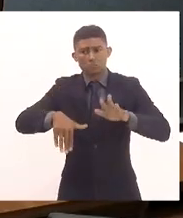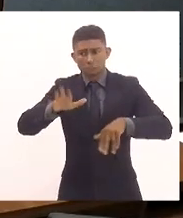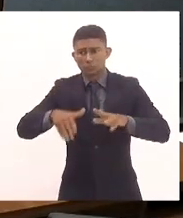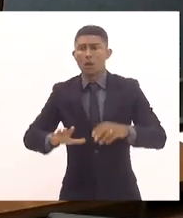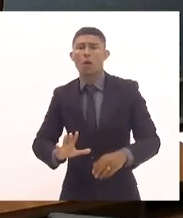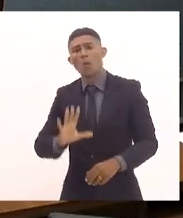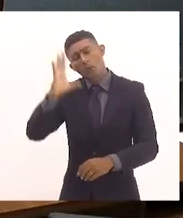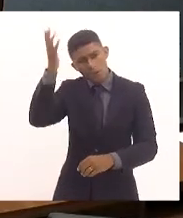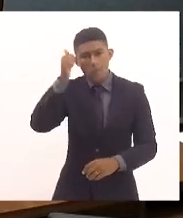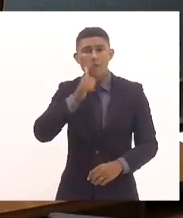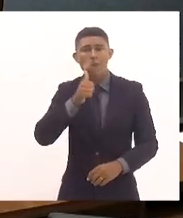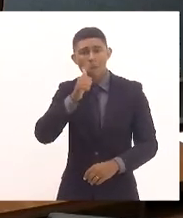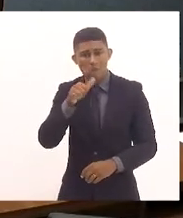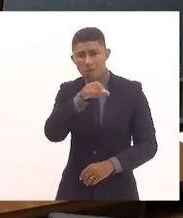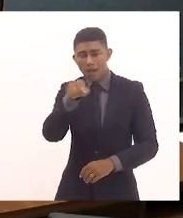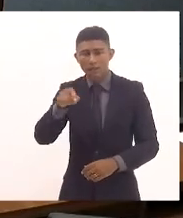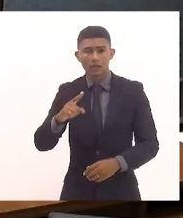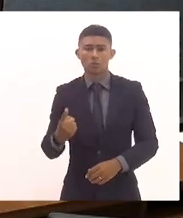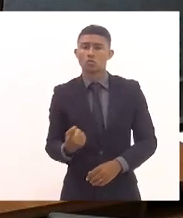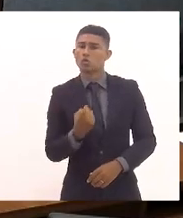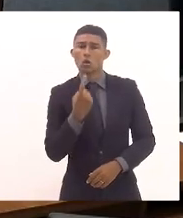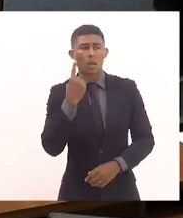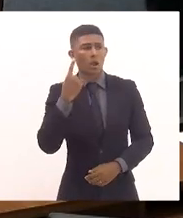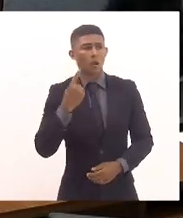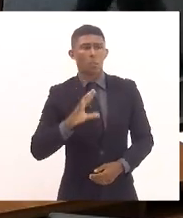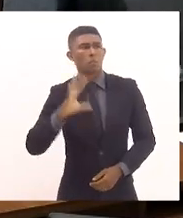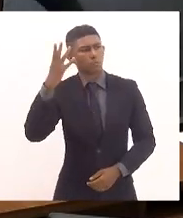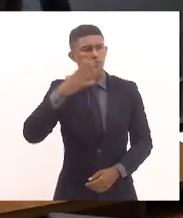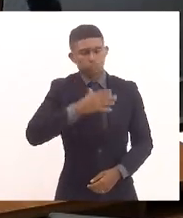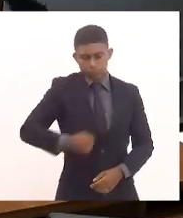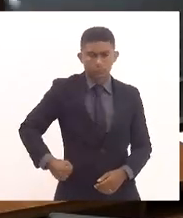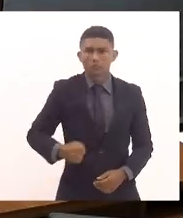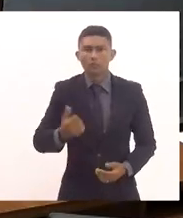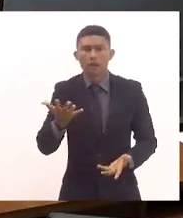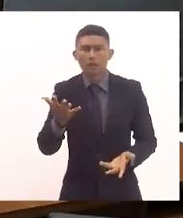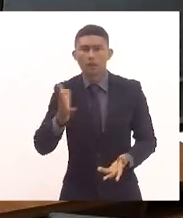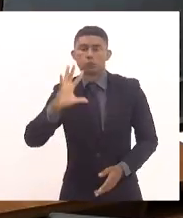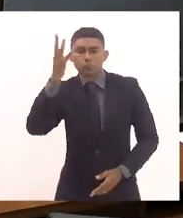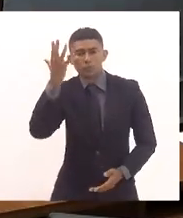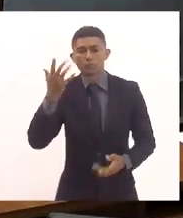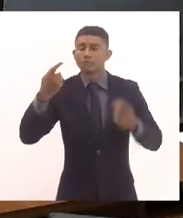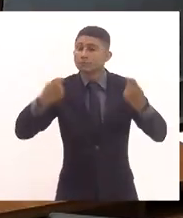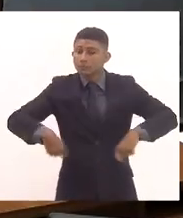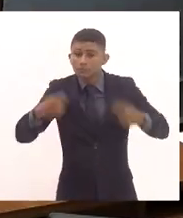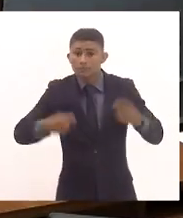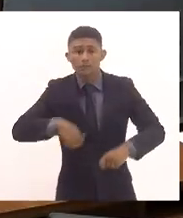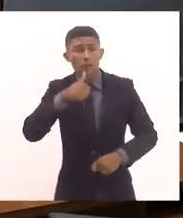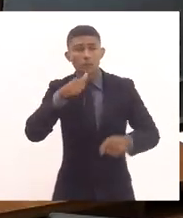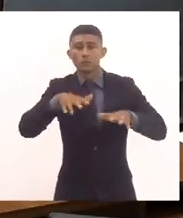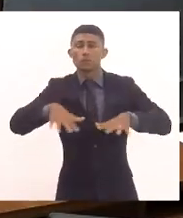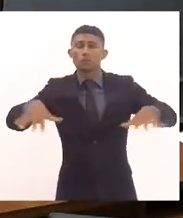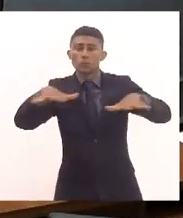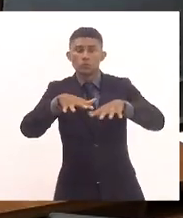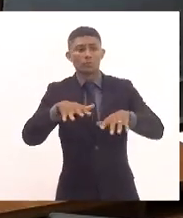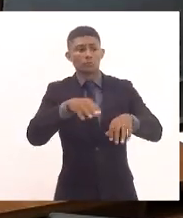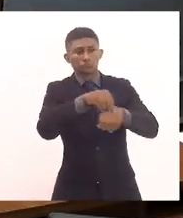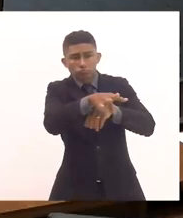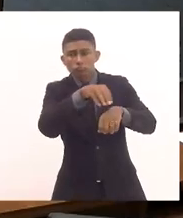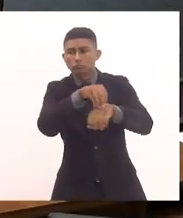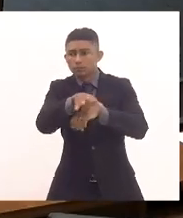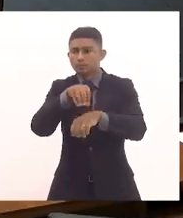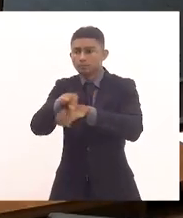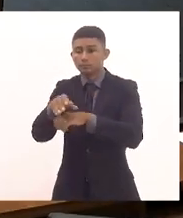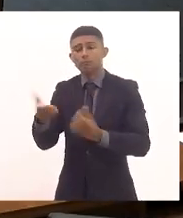de orientação. As mulheres recebem, né? Então precisam de orientação. Então nós,